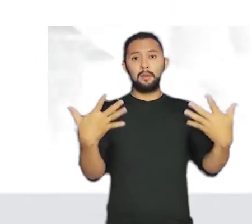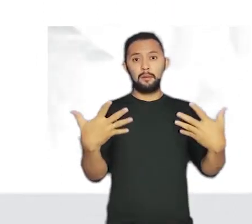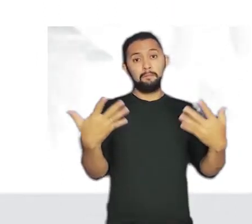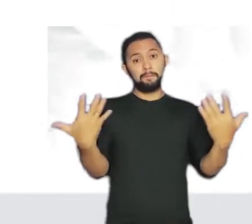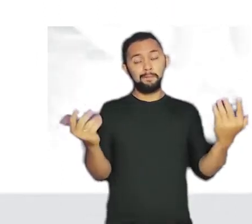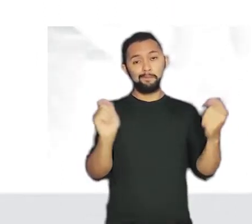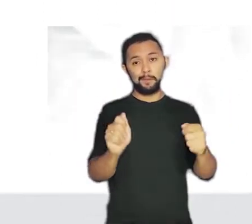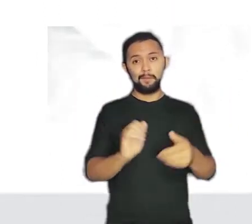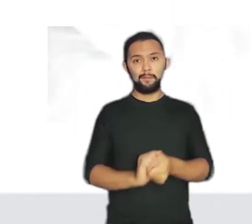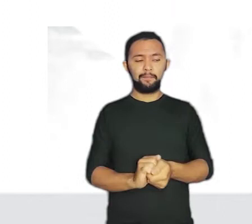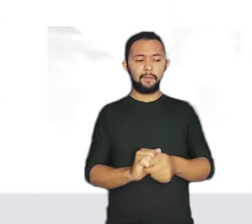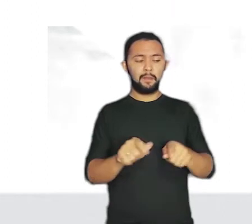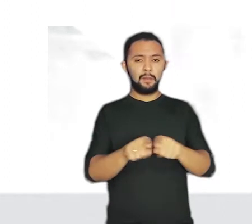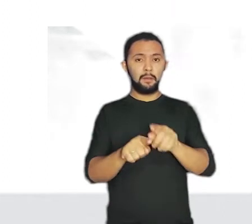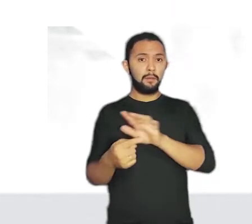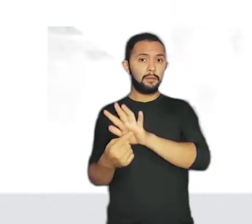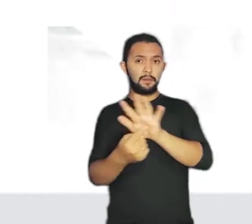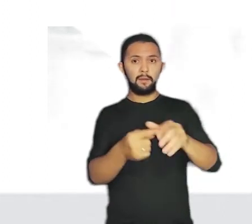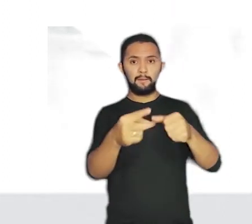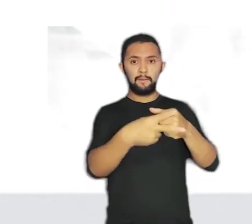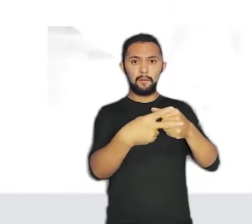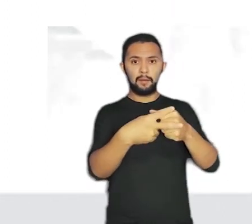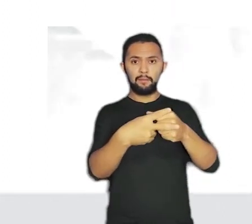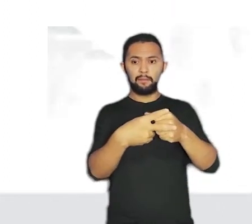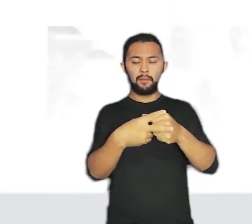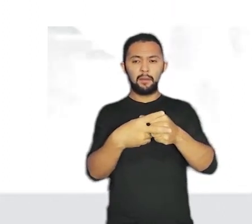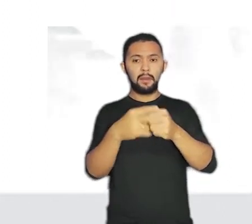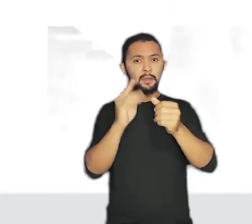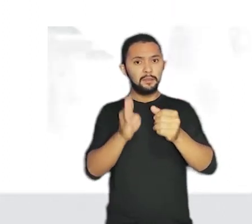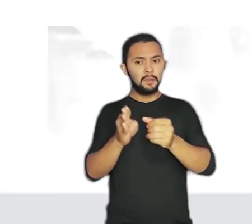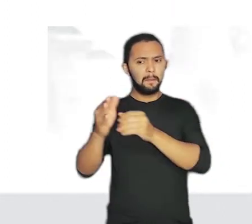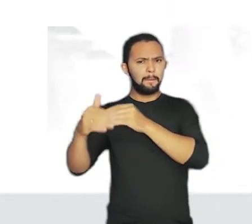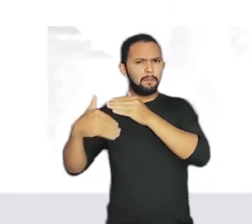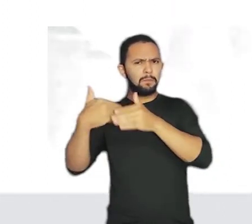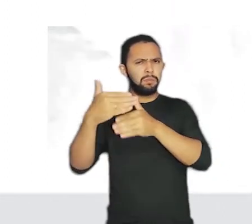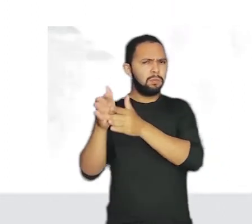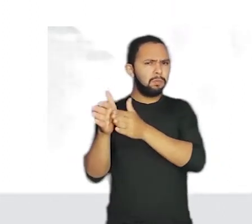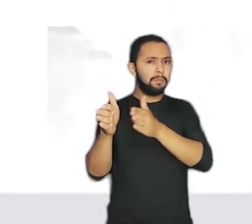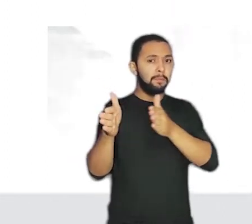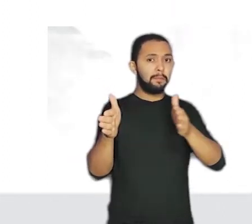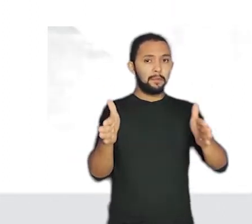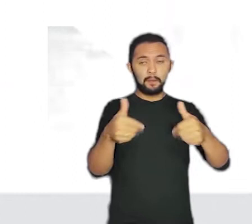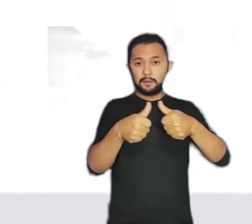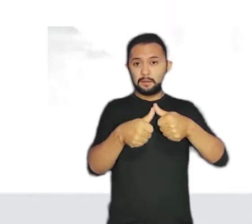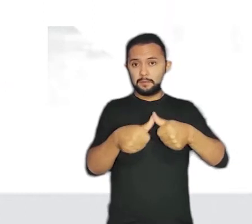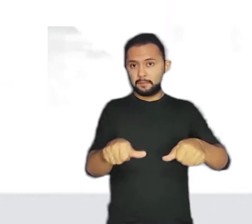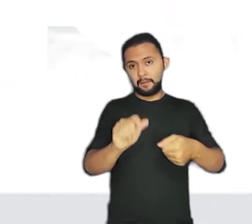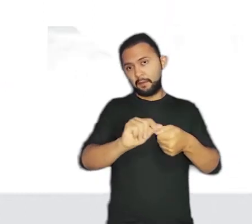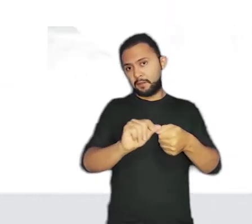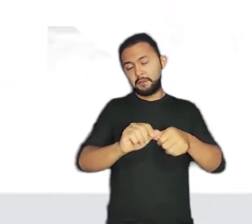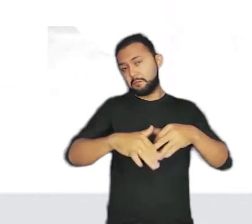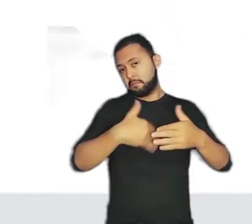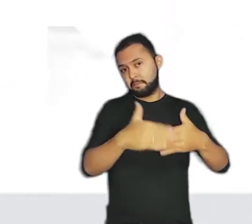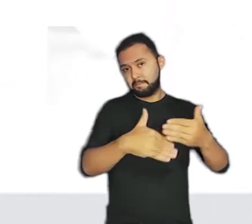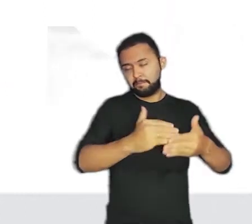ter um verbo indicando um tempo decorrido, um tempo que já passou, e aí eu tenho o verbo ser, fazer e etc.